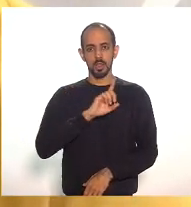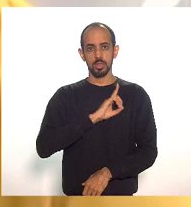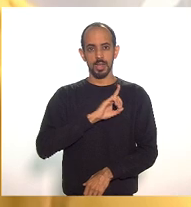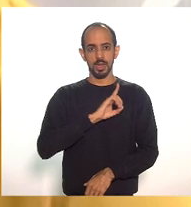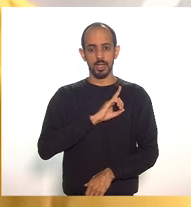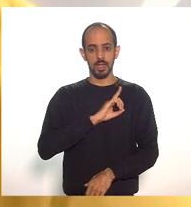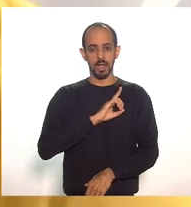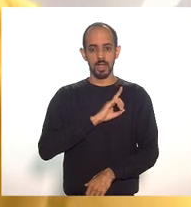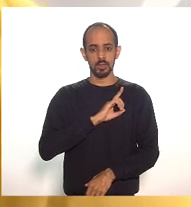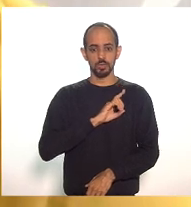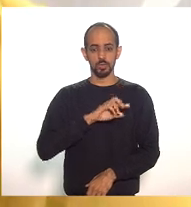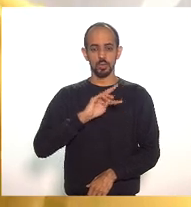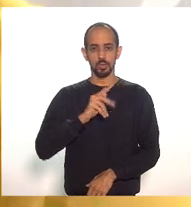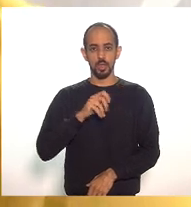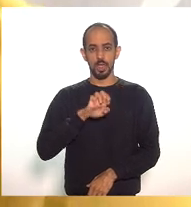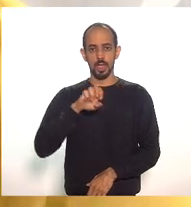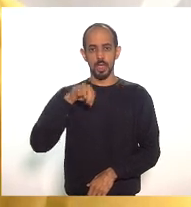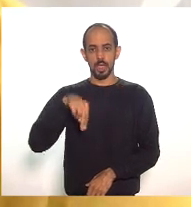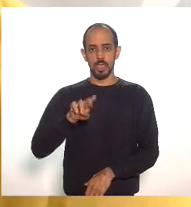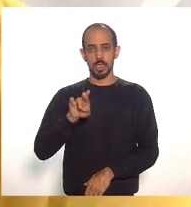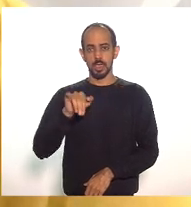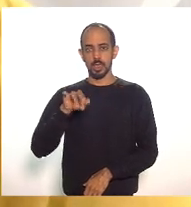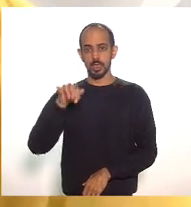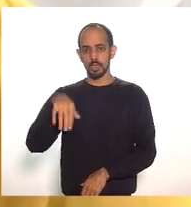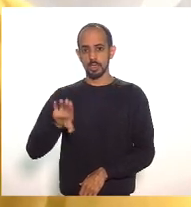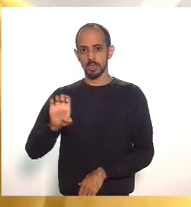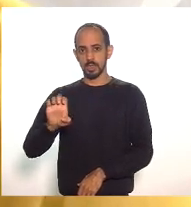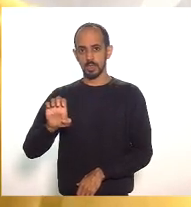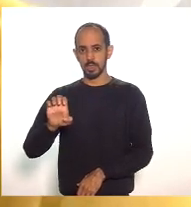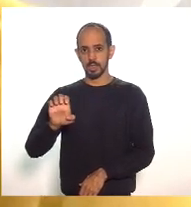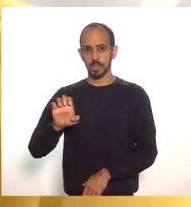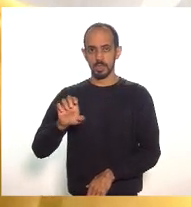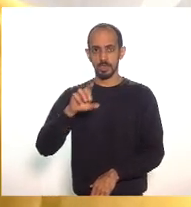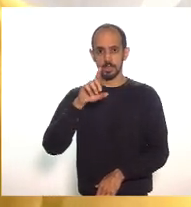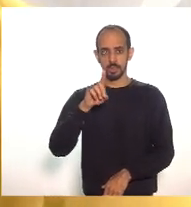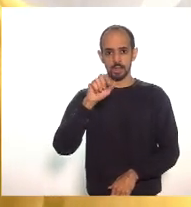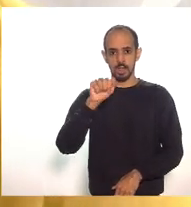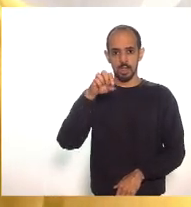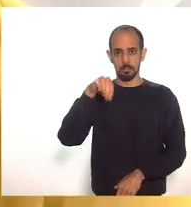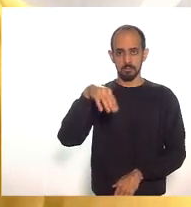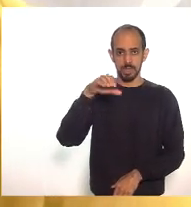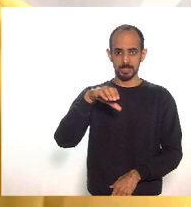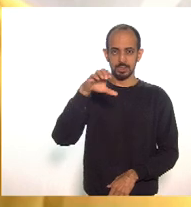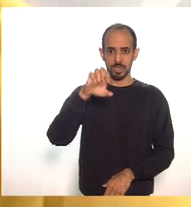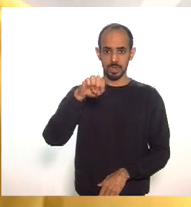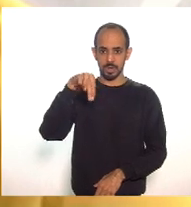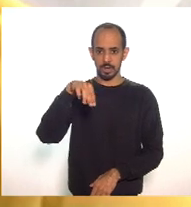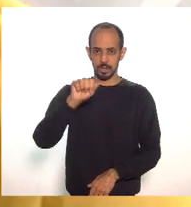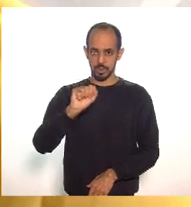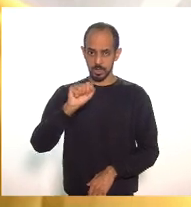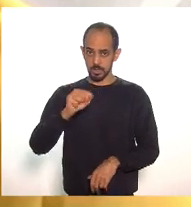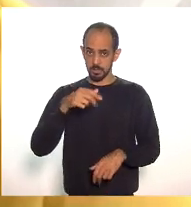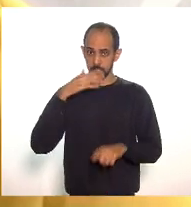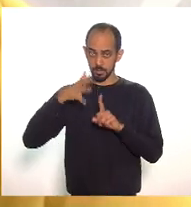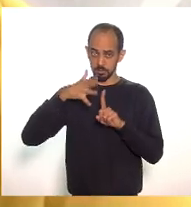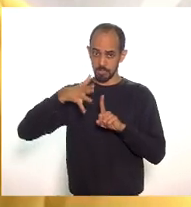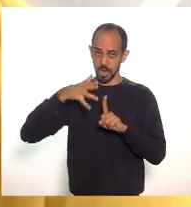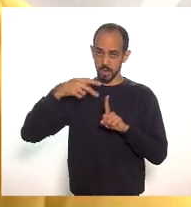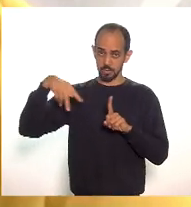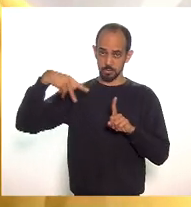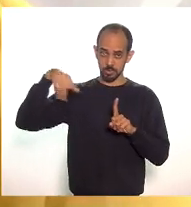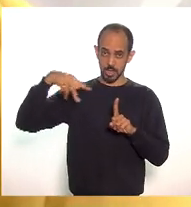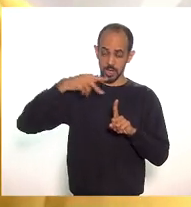DP o delegado Henrique Damasceno é pela fala hoje na coletiva fornecida pela Polícia